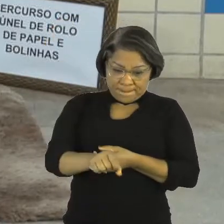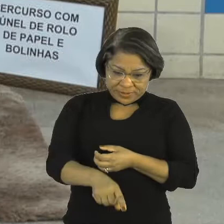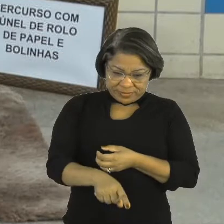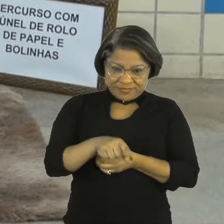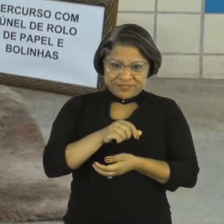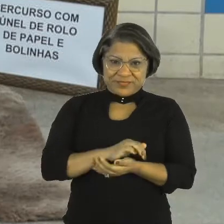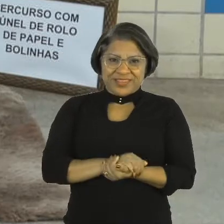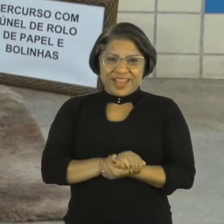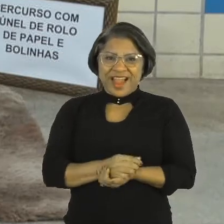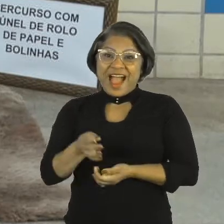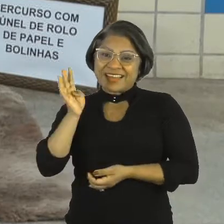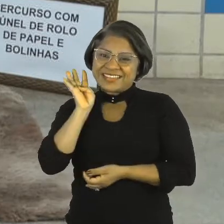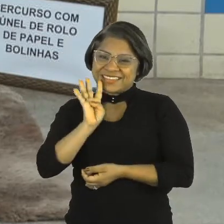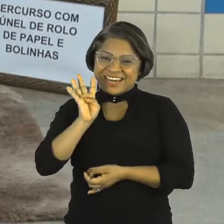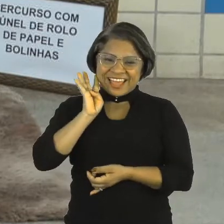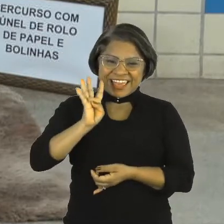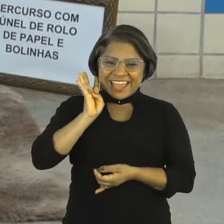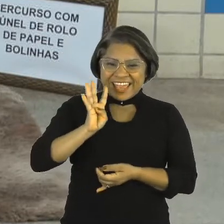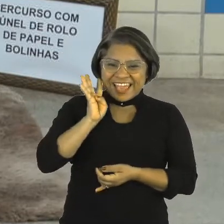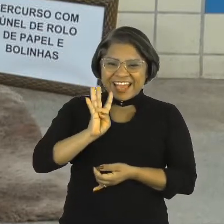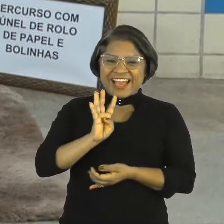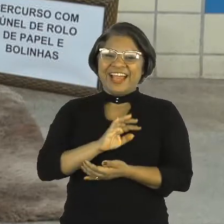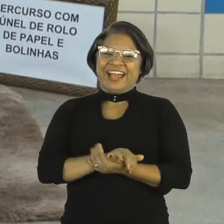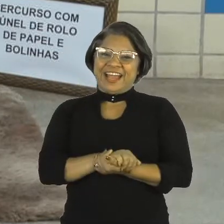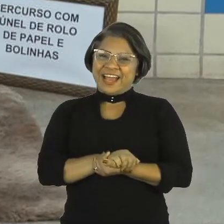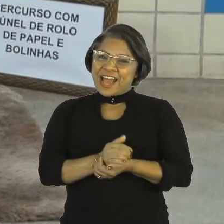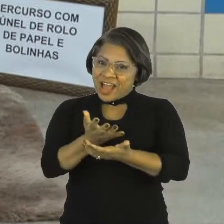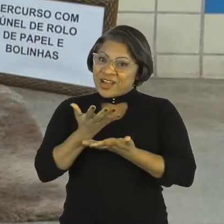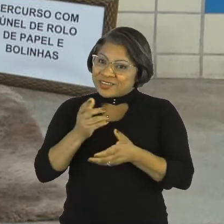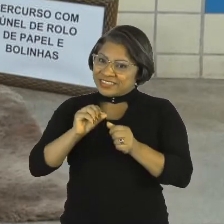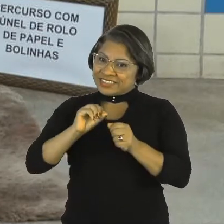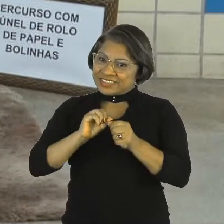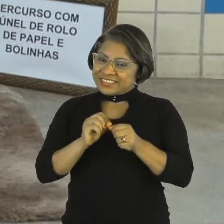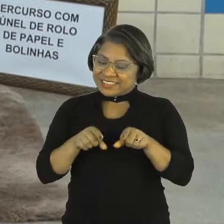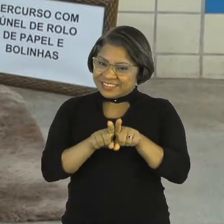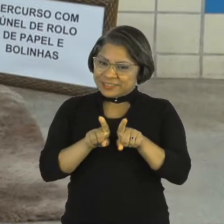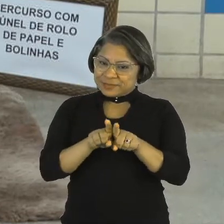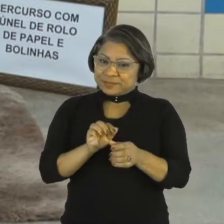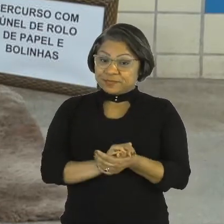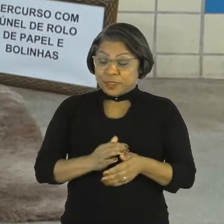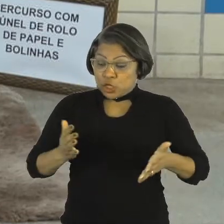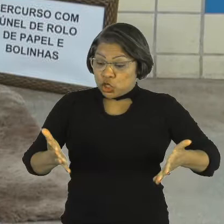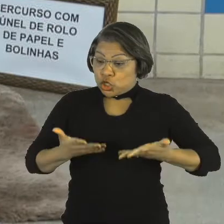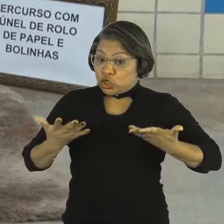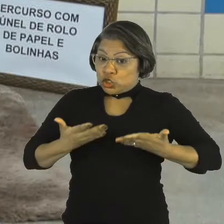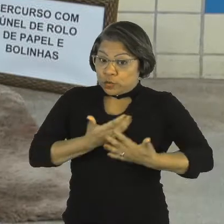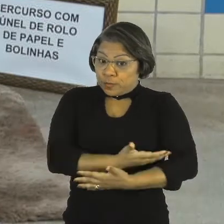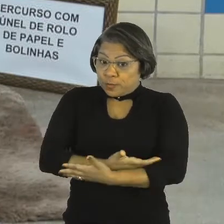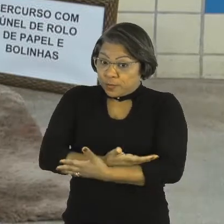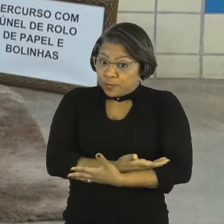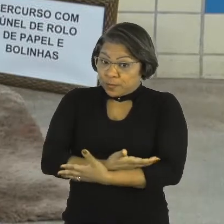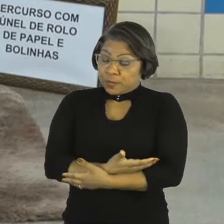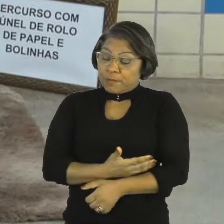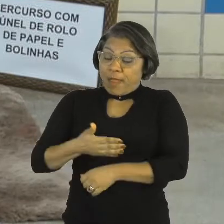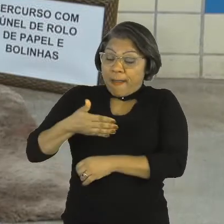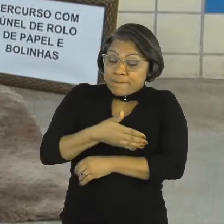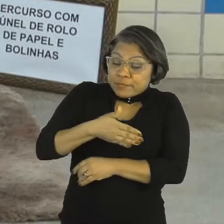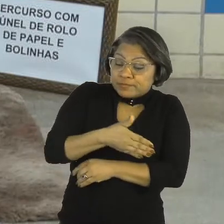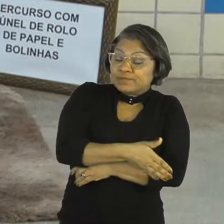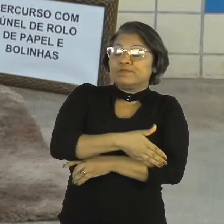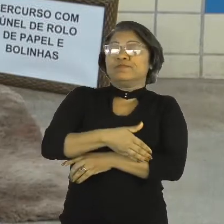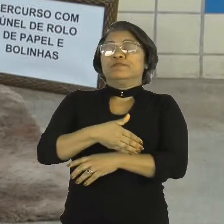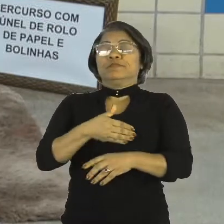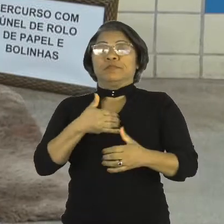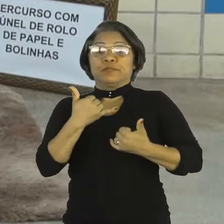Nossa, que legal! Você quer fazer também? Estimule o bebê a participar da brincadeira. Se o seu